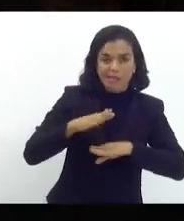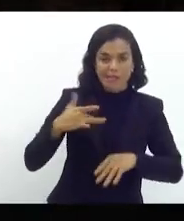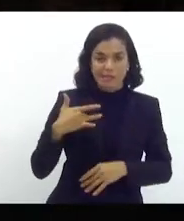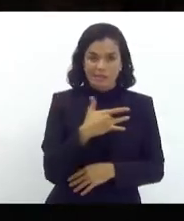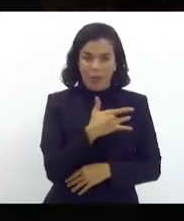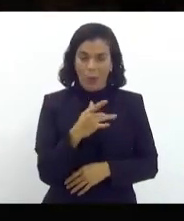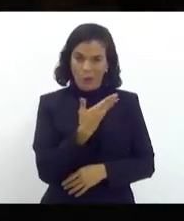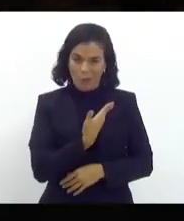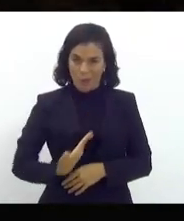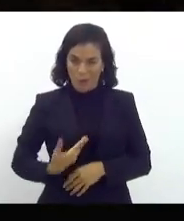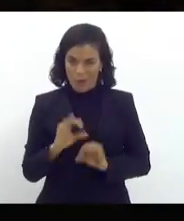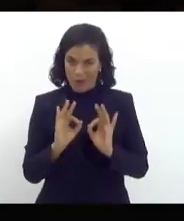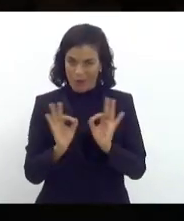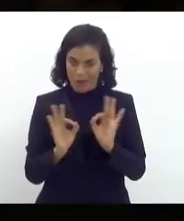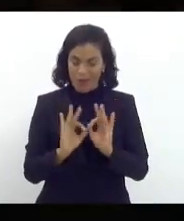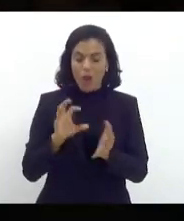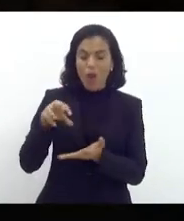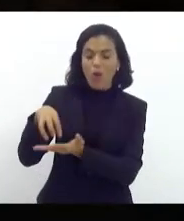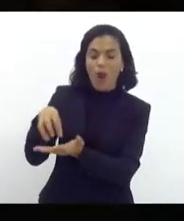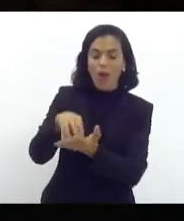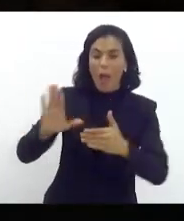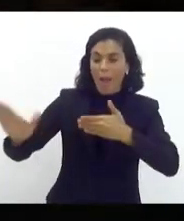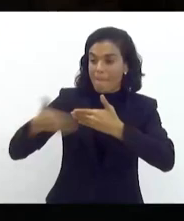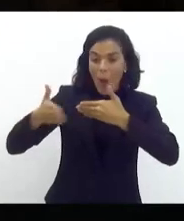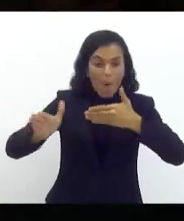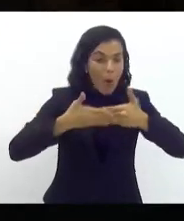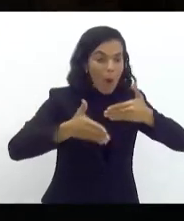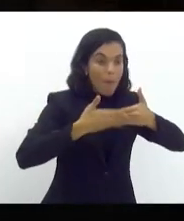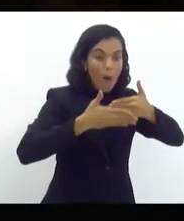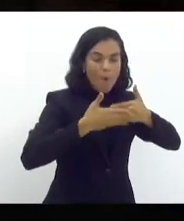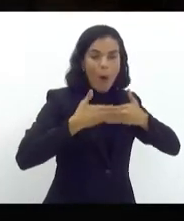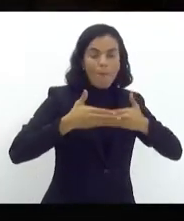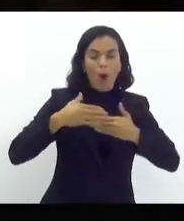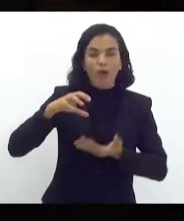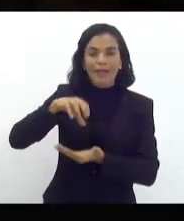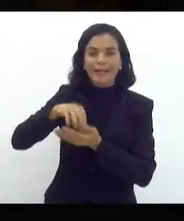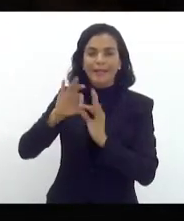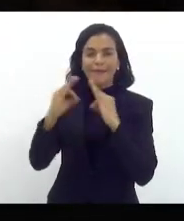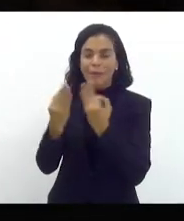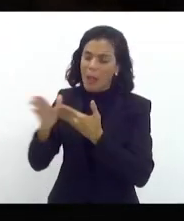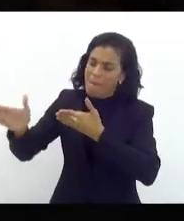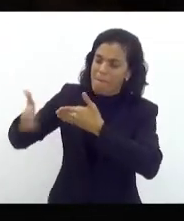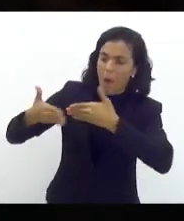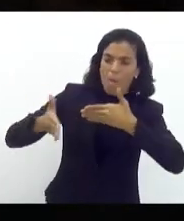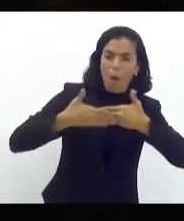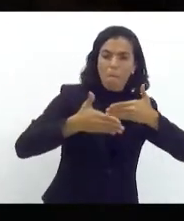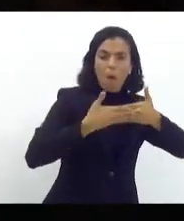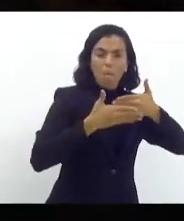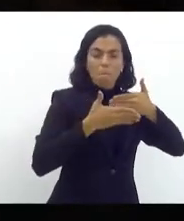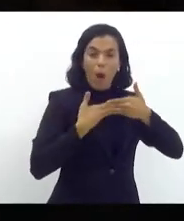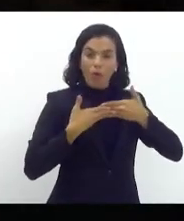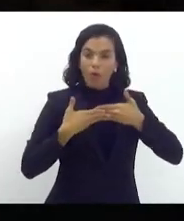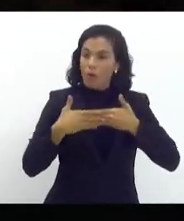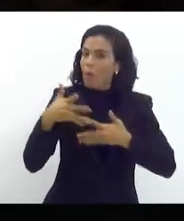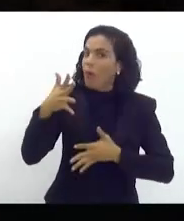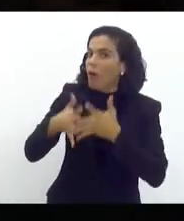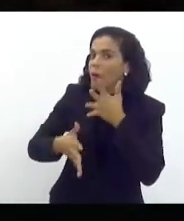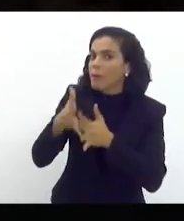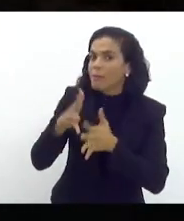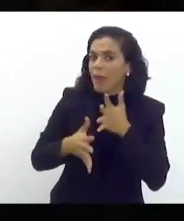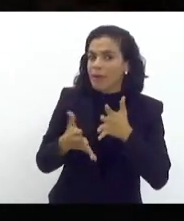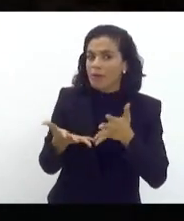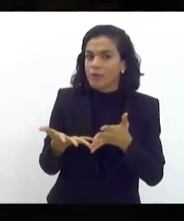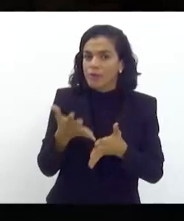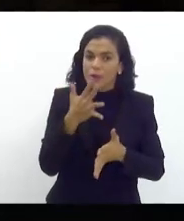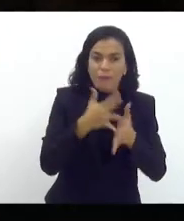quando Posto de Saúde São fechados clínicas da família são fechadas os impactos disso